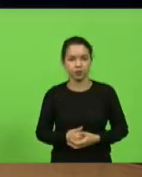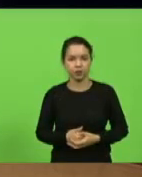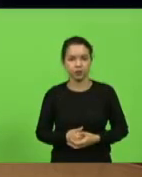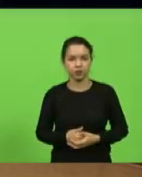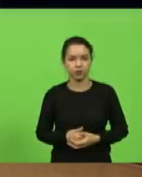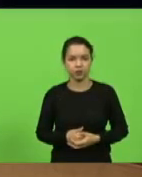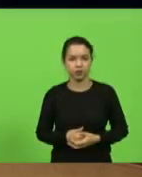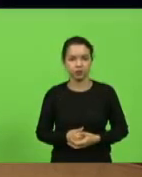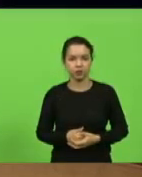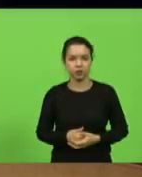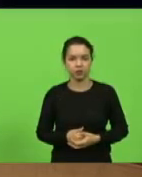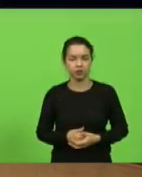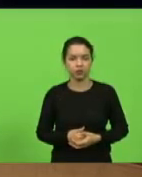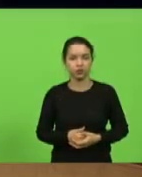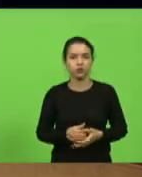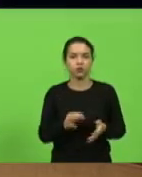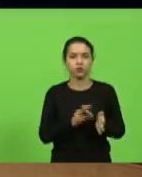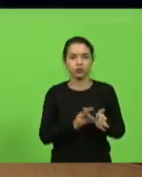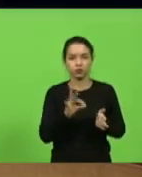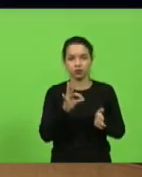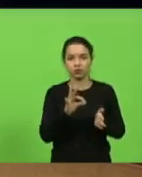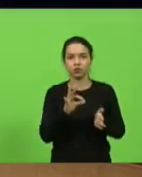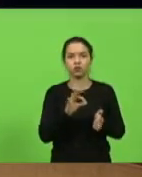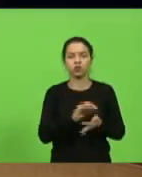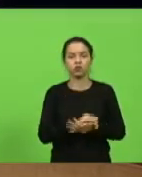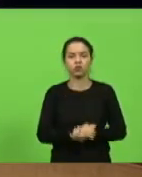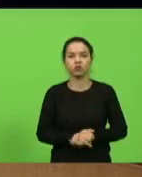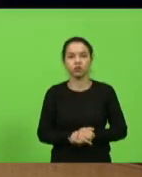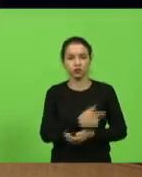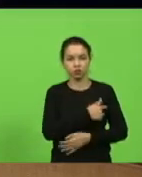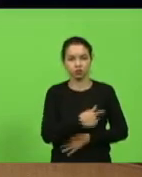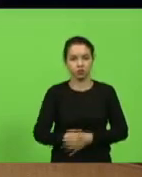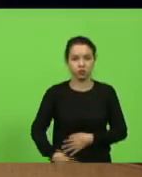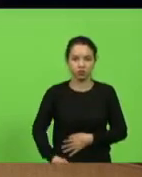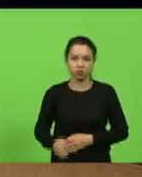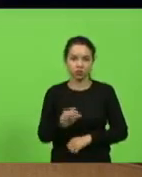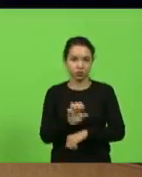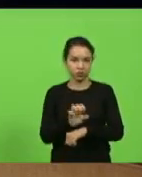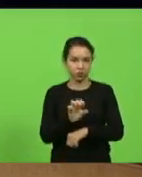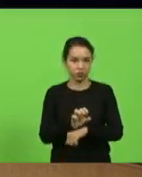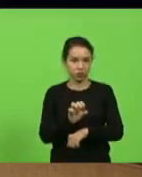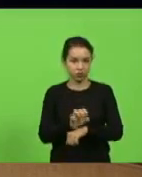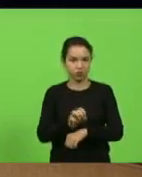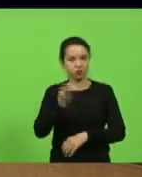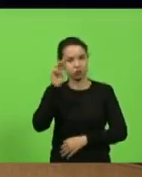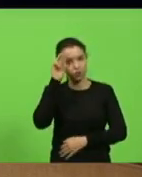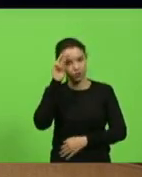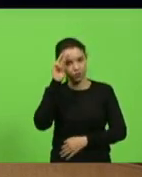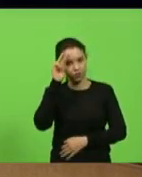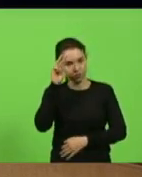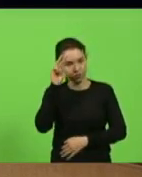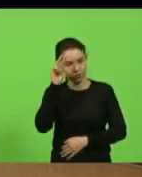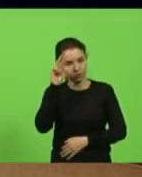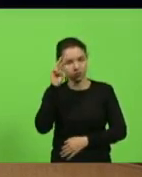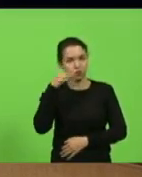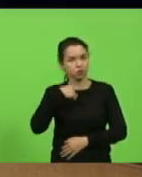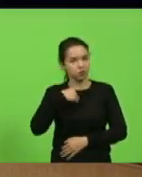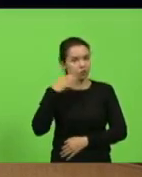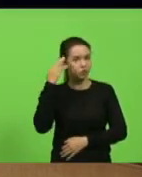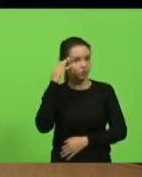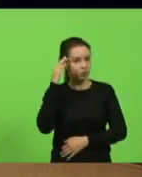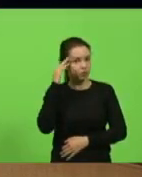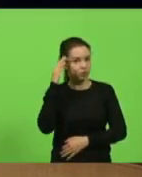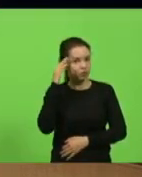De start, milito em favor do governador do Estado de Santa Catarina, Carlos Moisés da Silva, no meu entendimento,